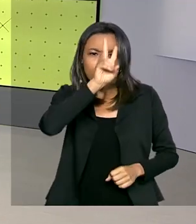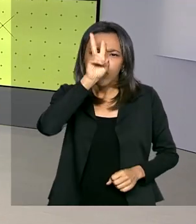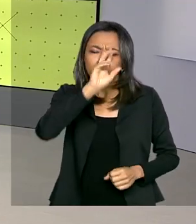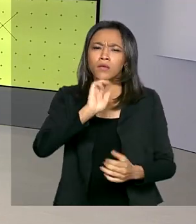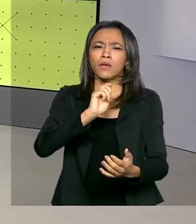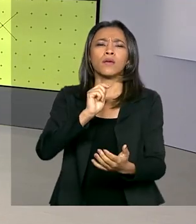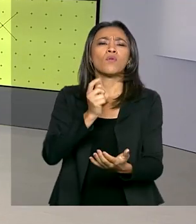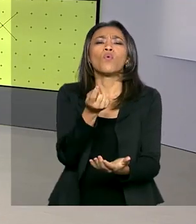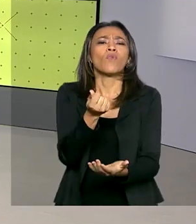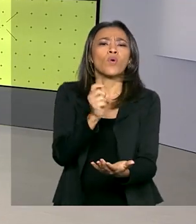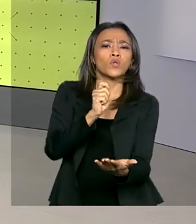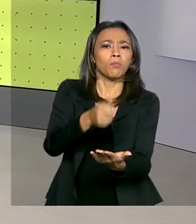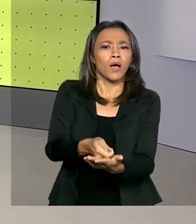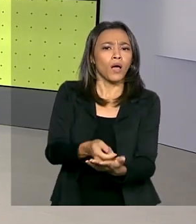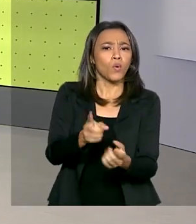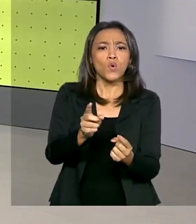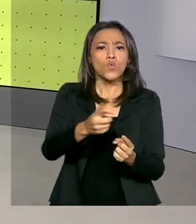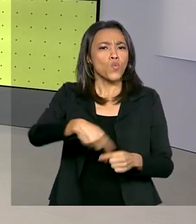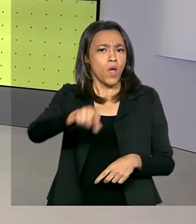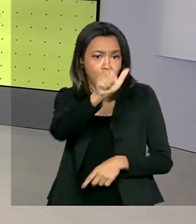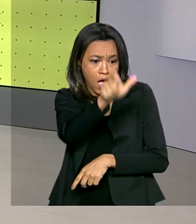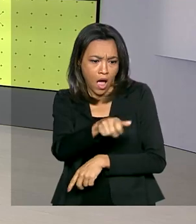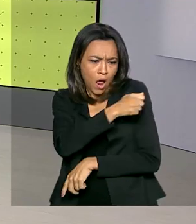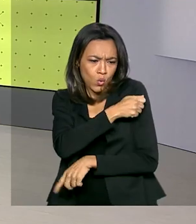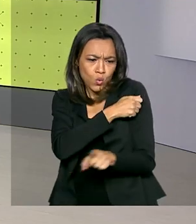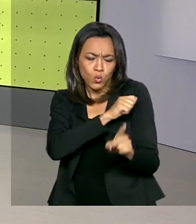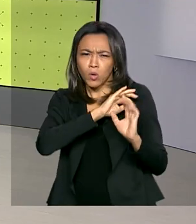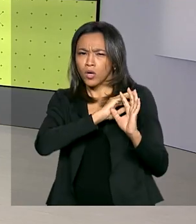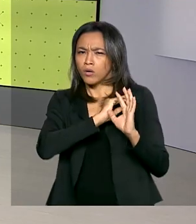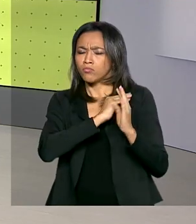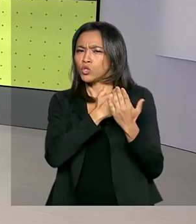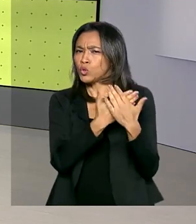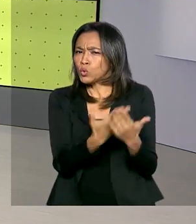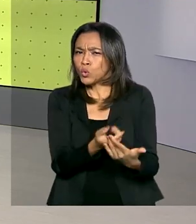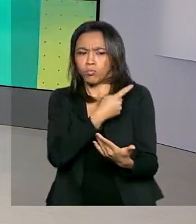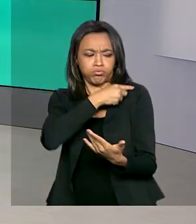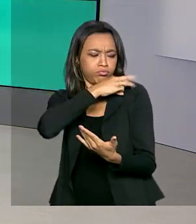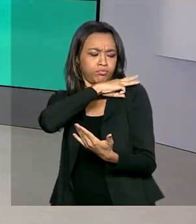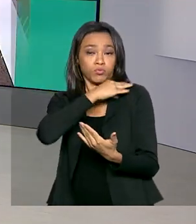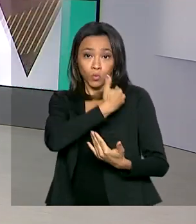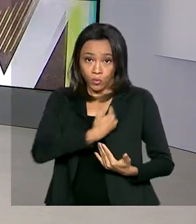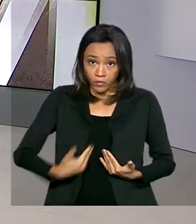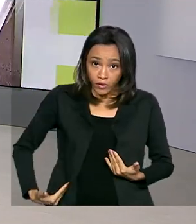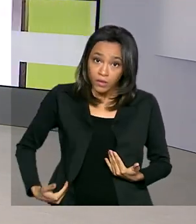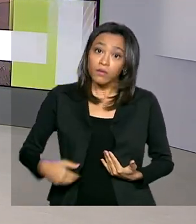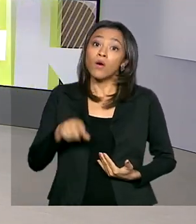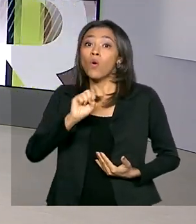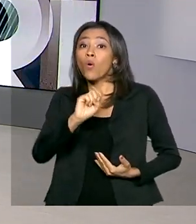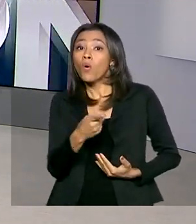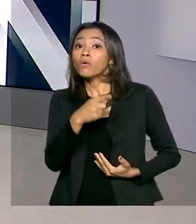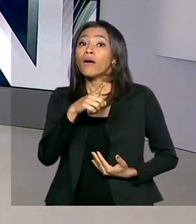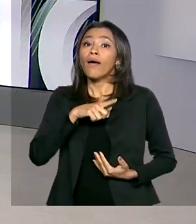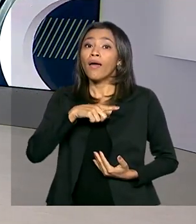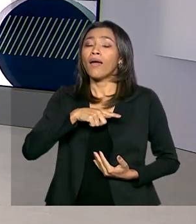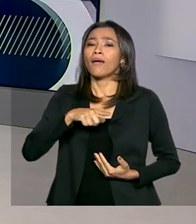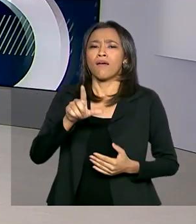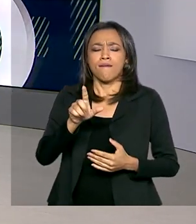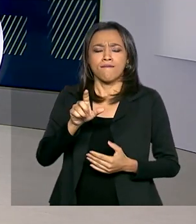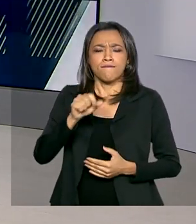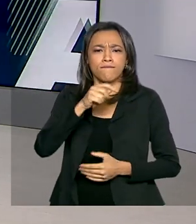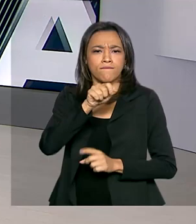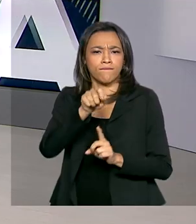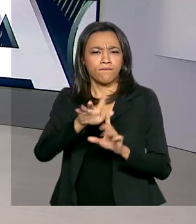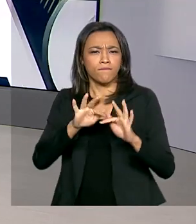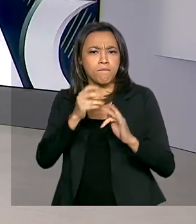taxa de inscrição não é cobrada do aluno que fez todo o ensino médio na rede pública ou faz parte de família com renda mensal